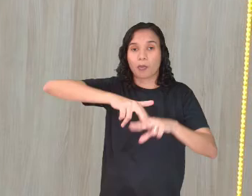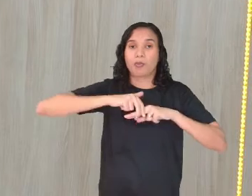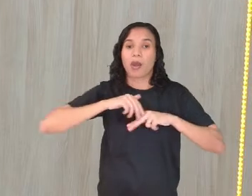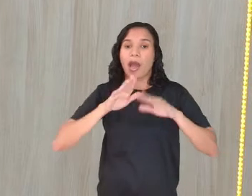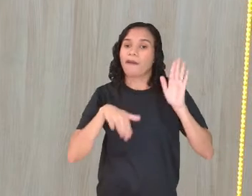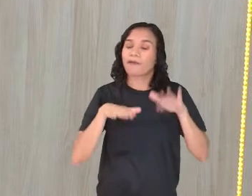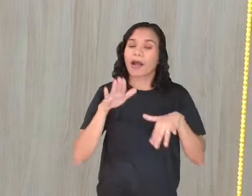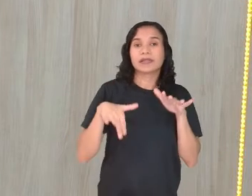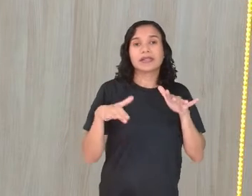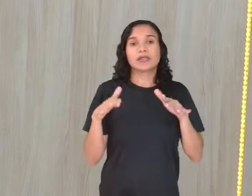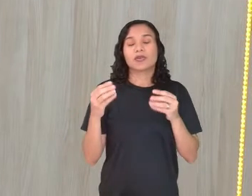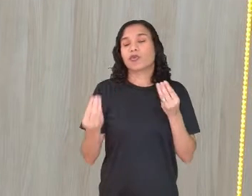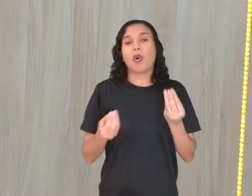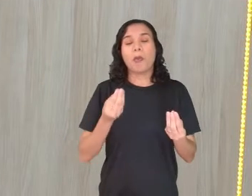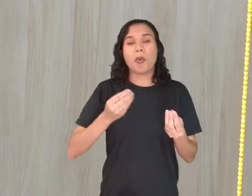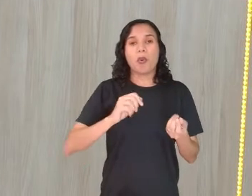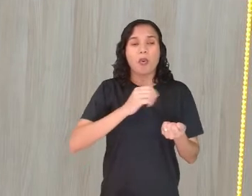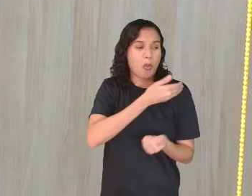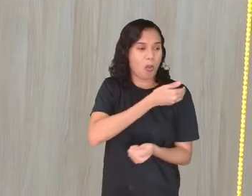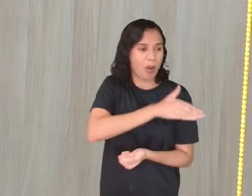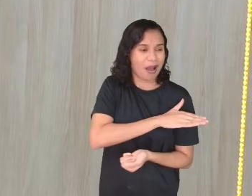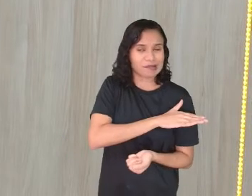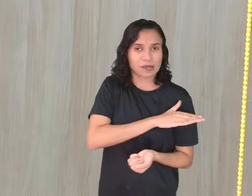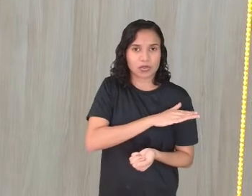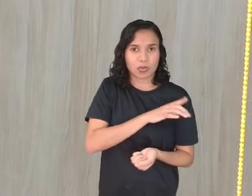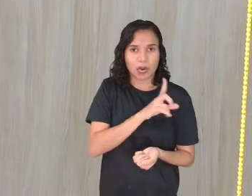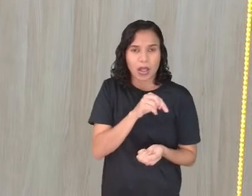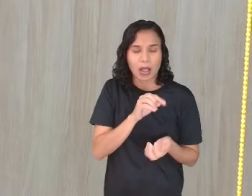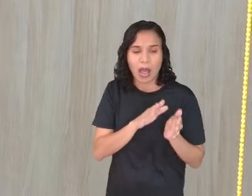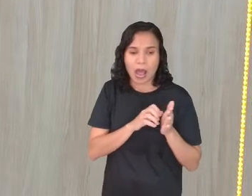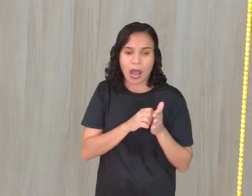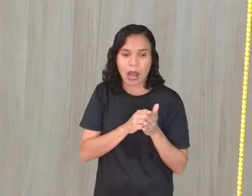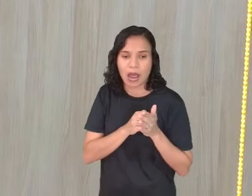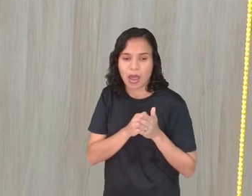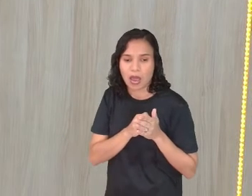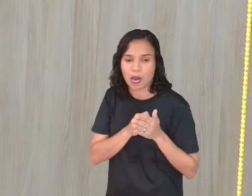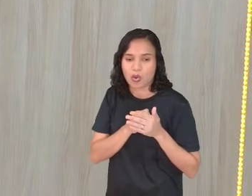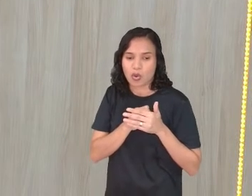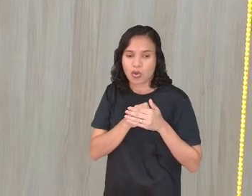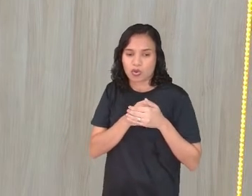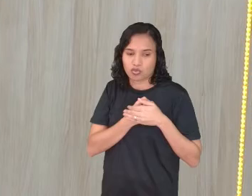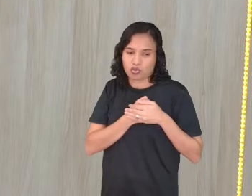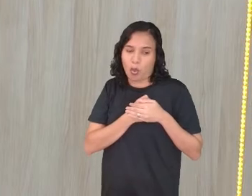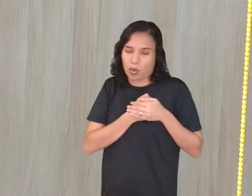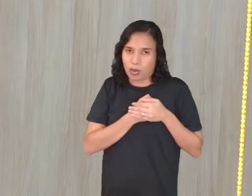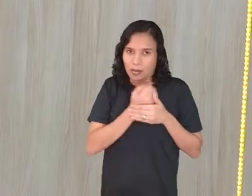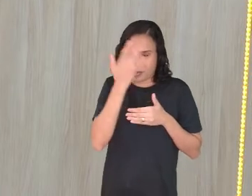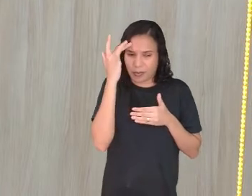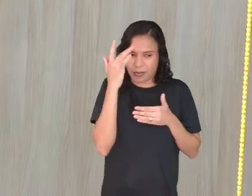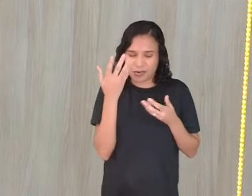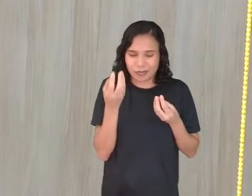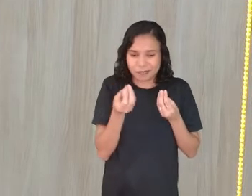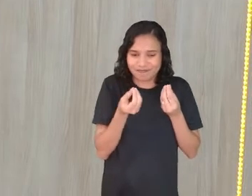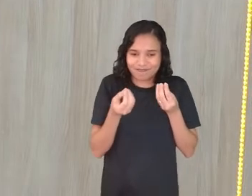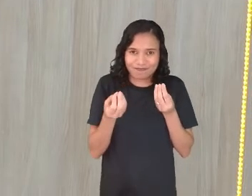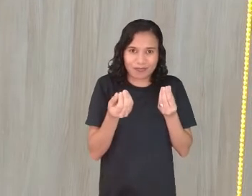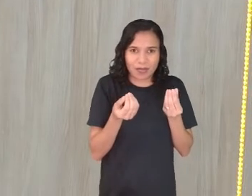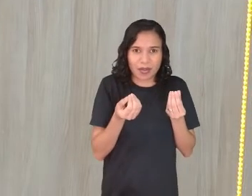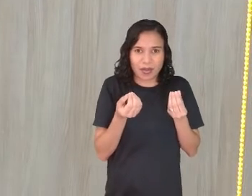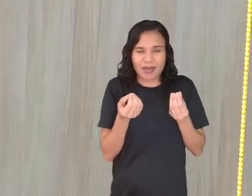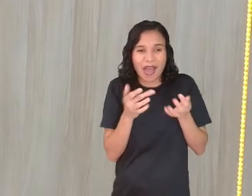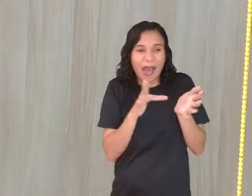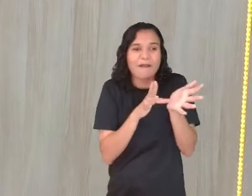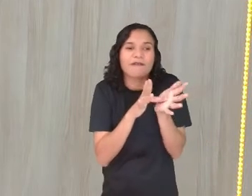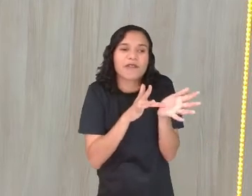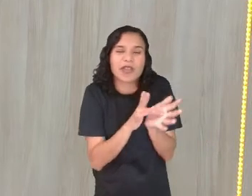vezes esse racismo, né, fica velado, como o professor Giorgio estava comentando, né? Parece que não tem, fica